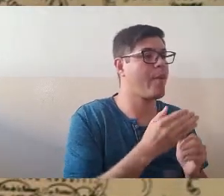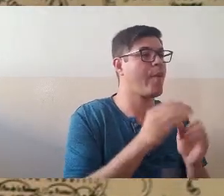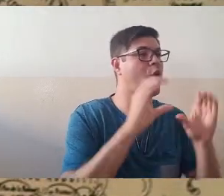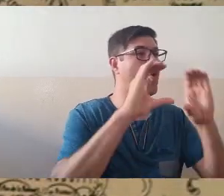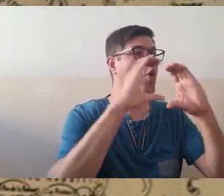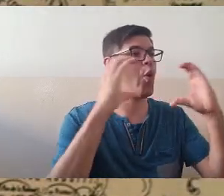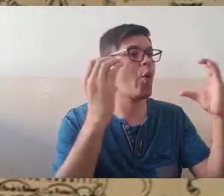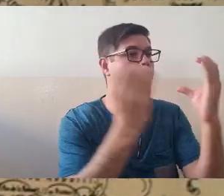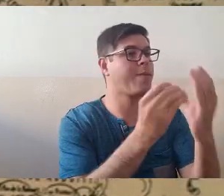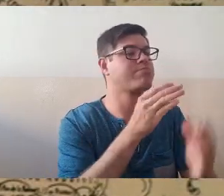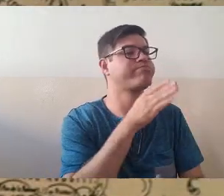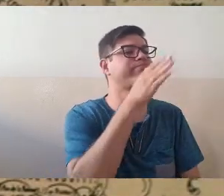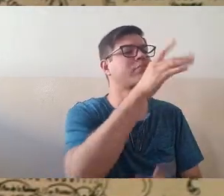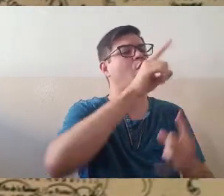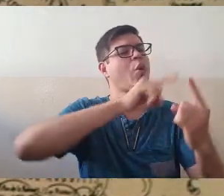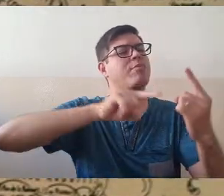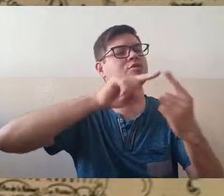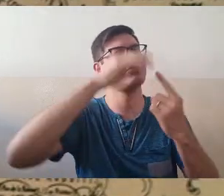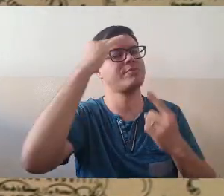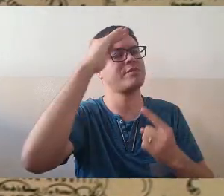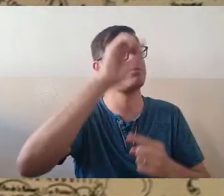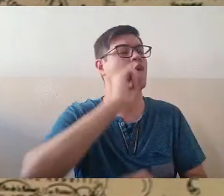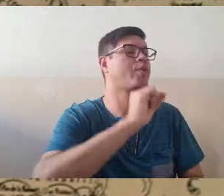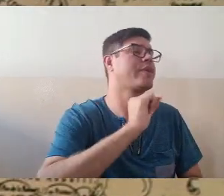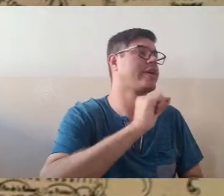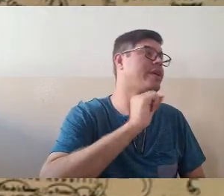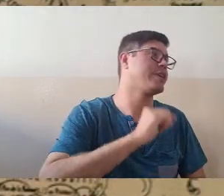e atingir o objetivo principal. Por exemplo,